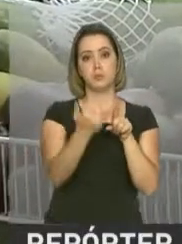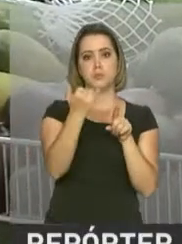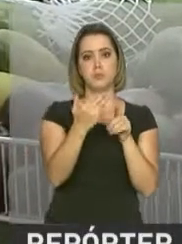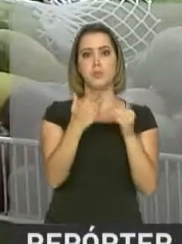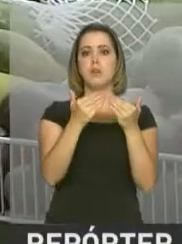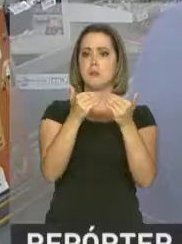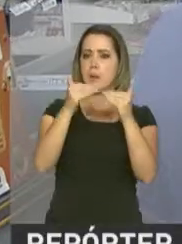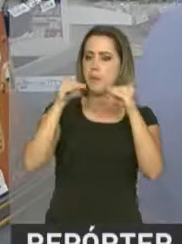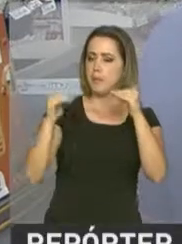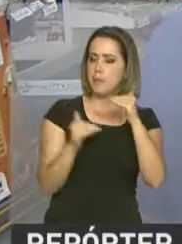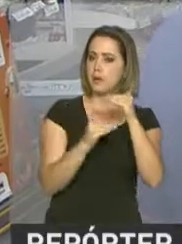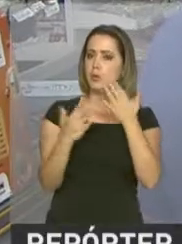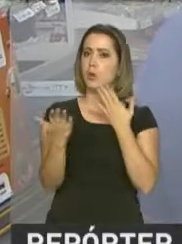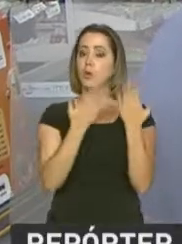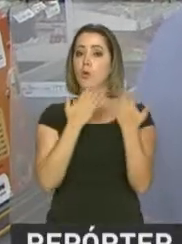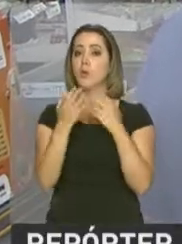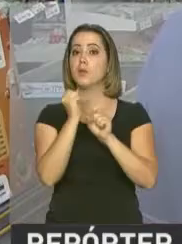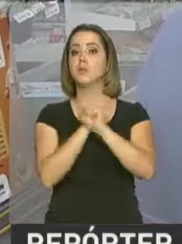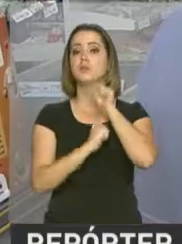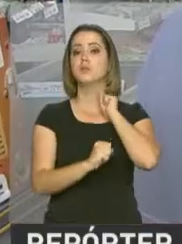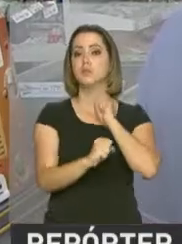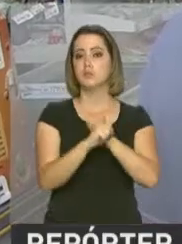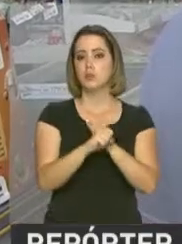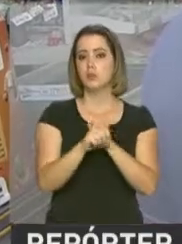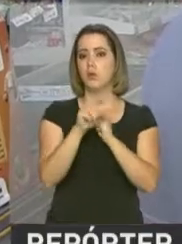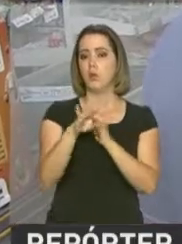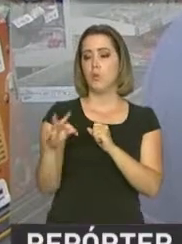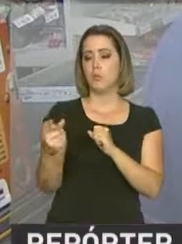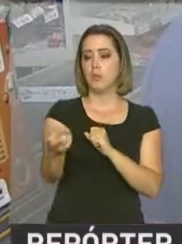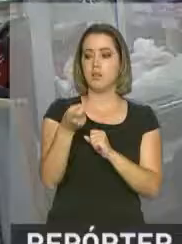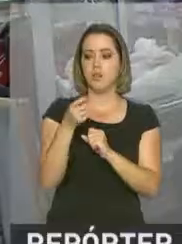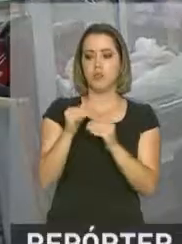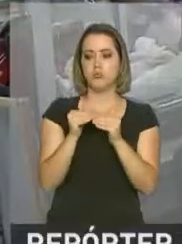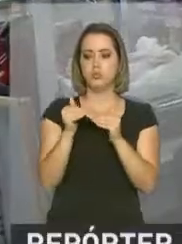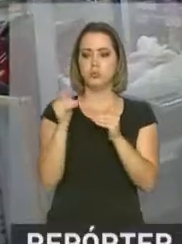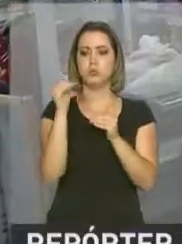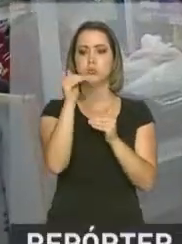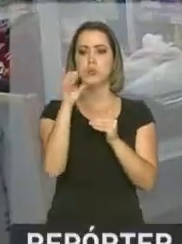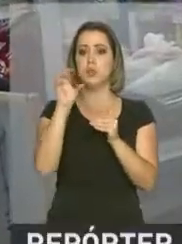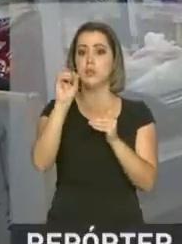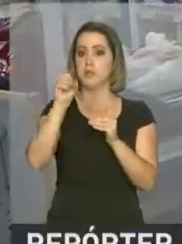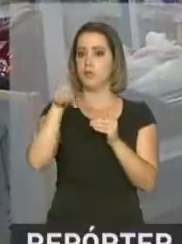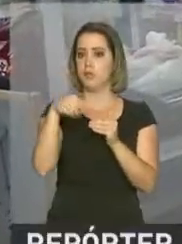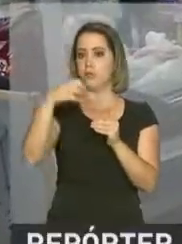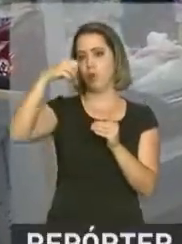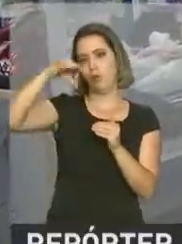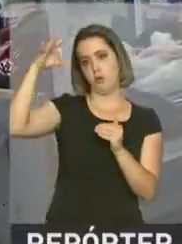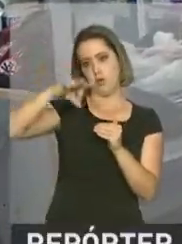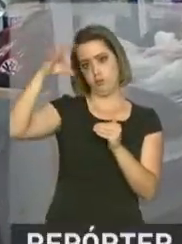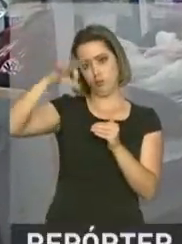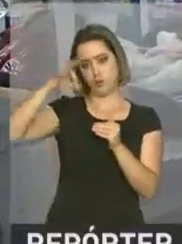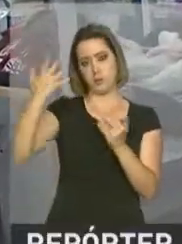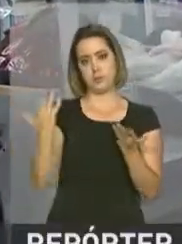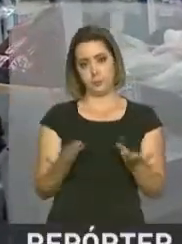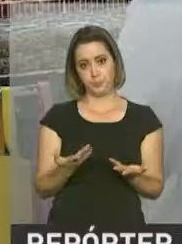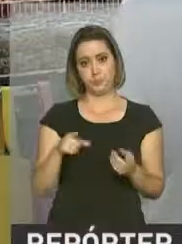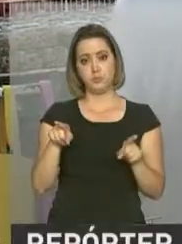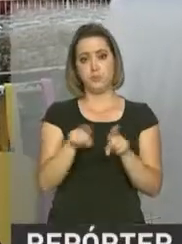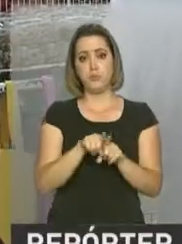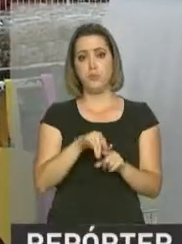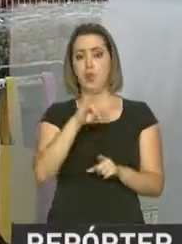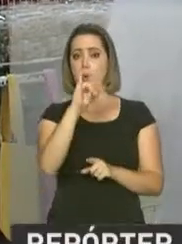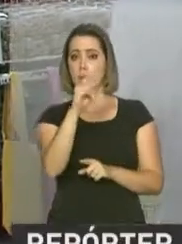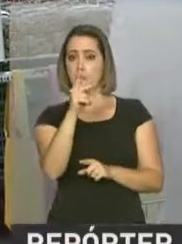o registrado no mesmo período do ano passado, quando a taxa avançou 0,9%. E o Instituto de Pesquisa